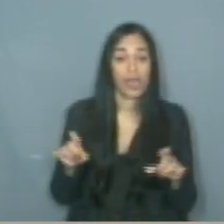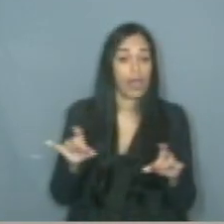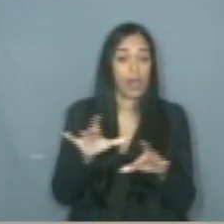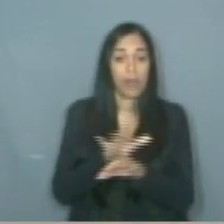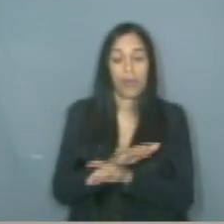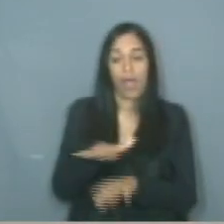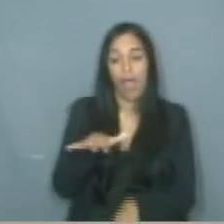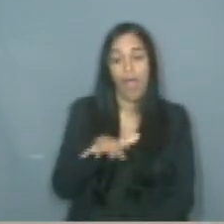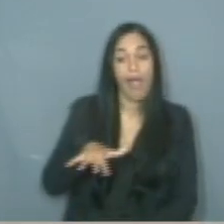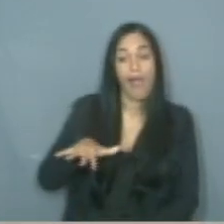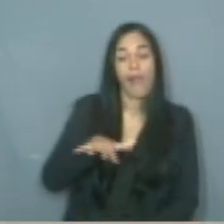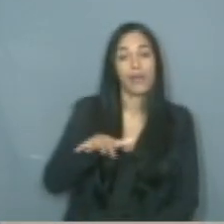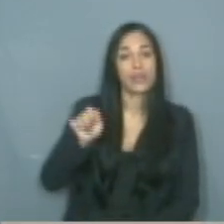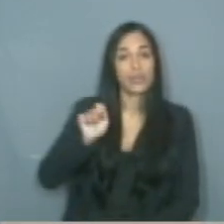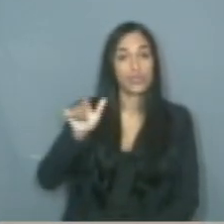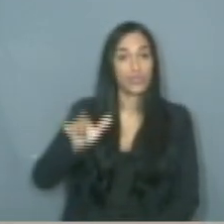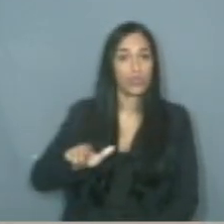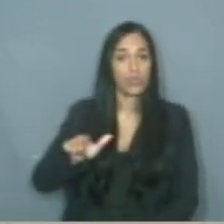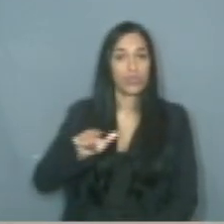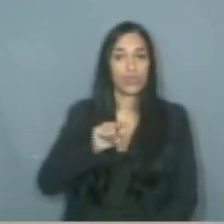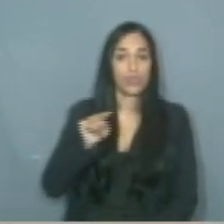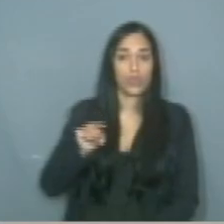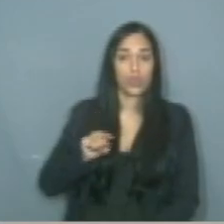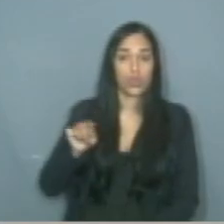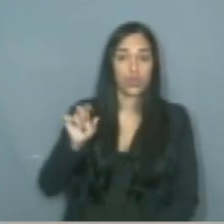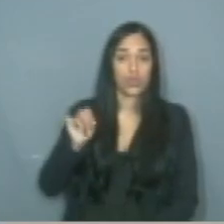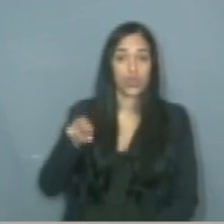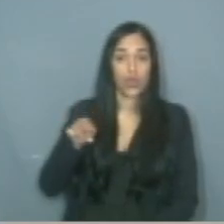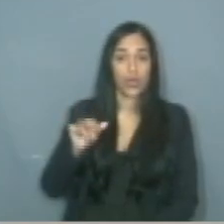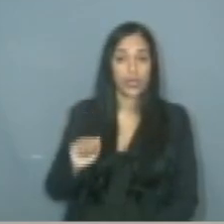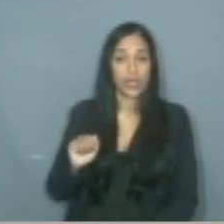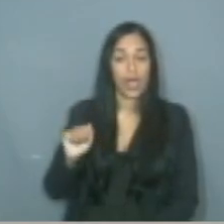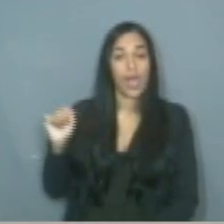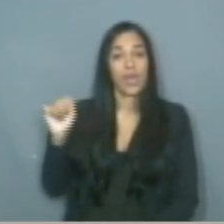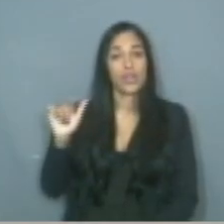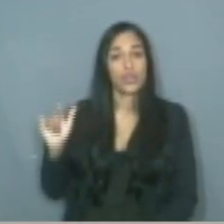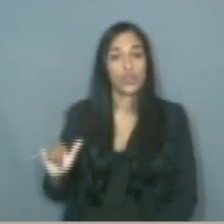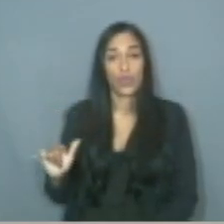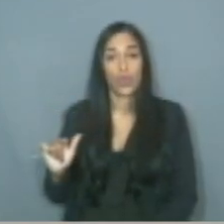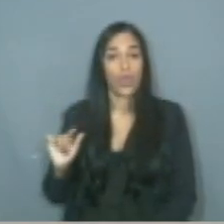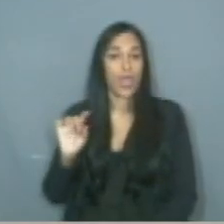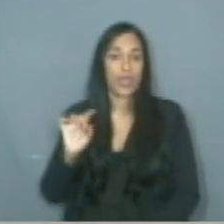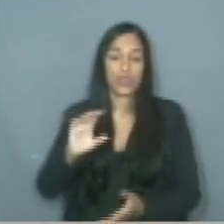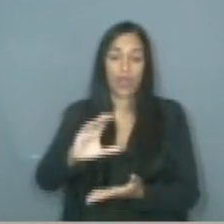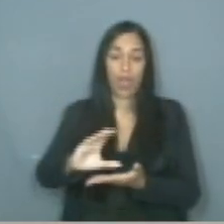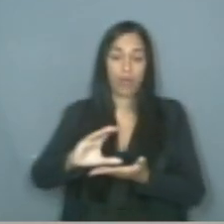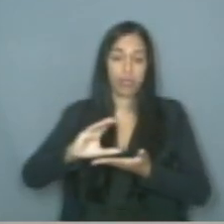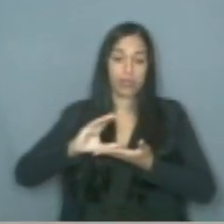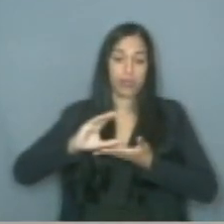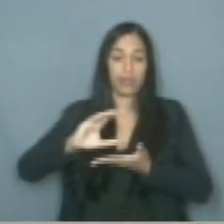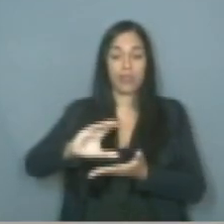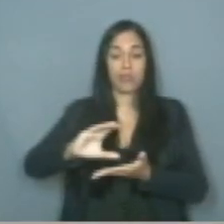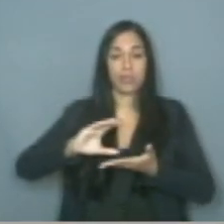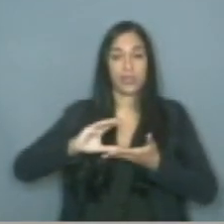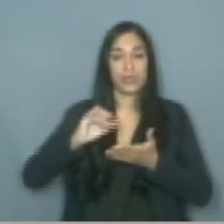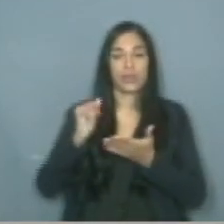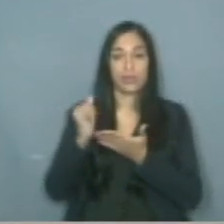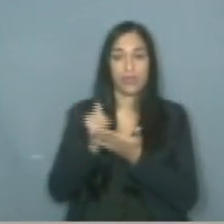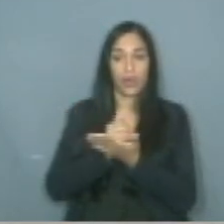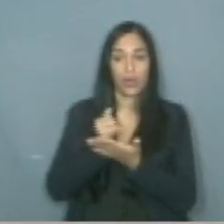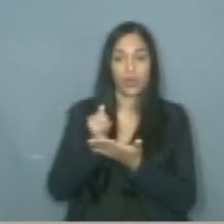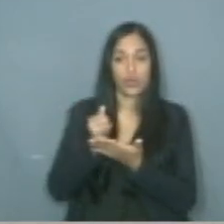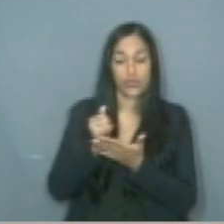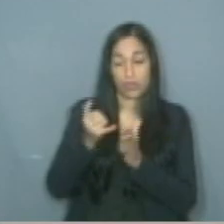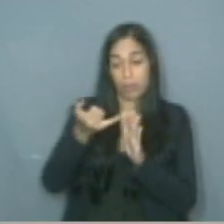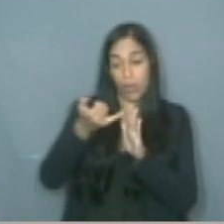Azul. Porque, como eu disse, o Zona Azul é meramente um arrecadador de imposto. É um dinheiro